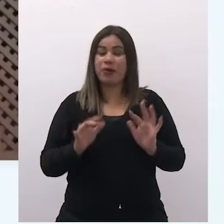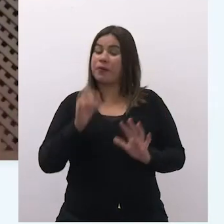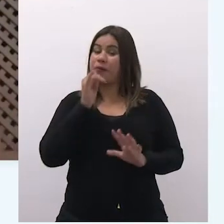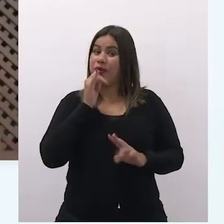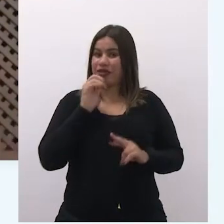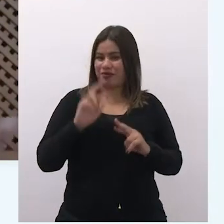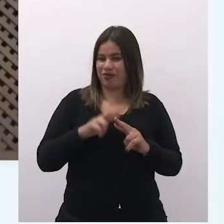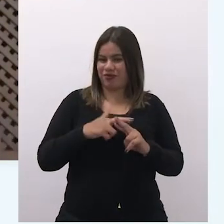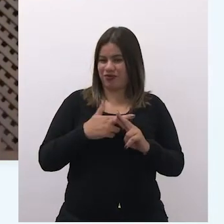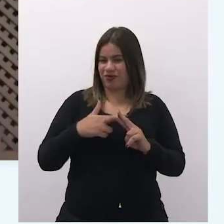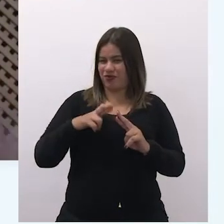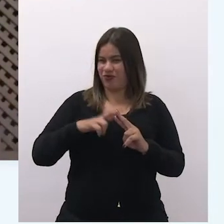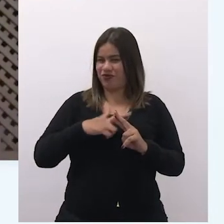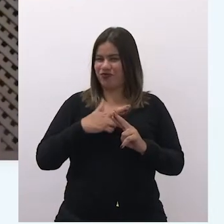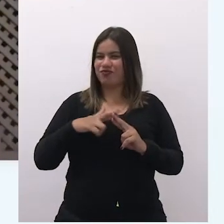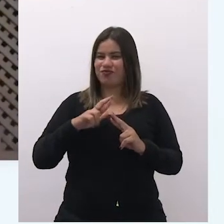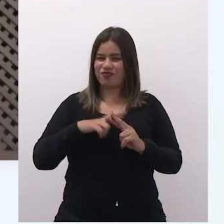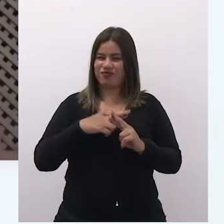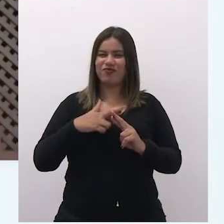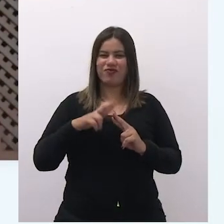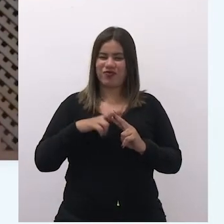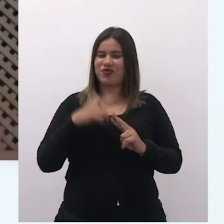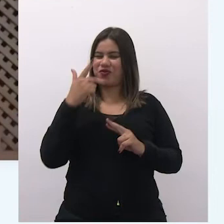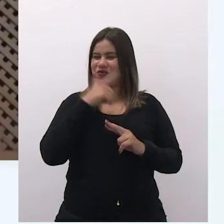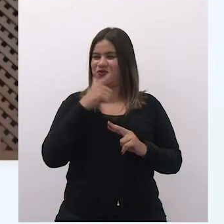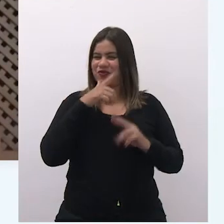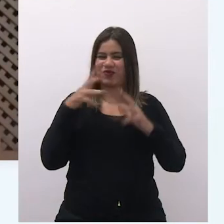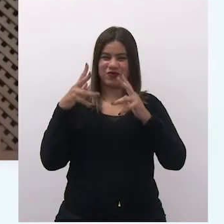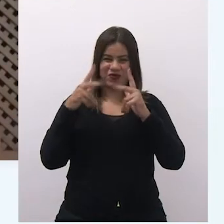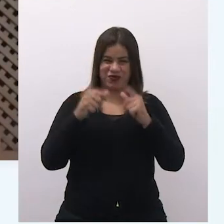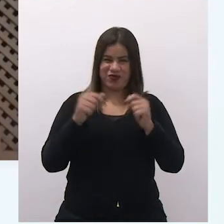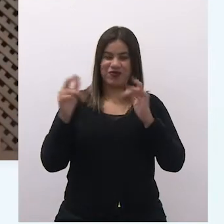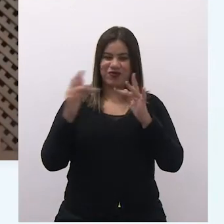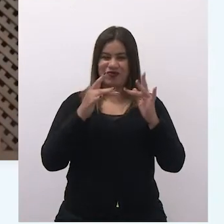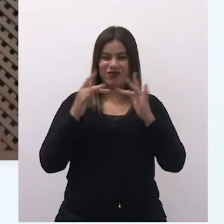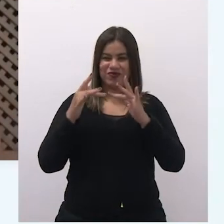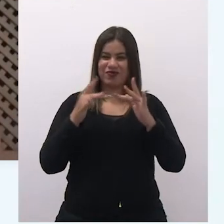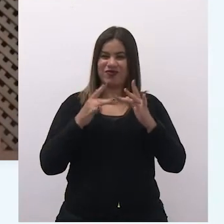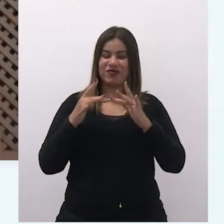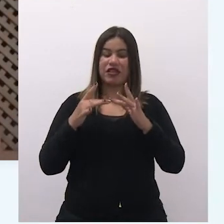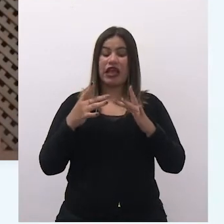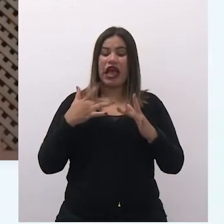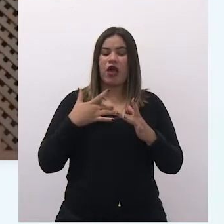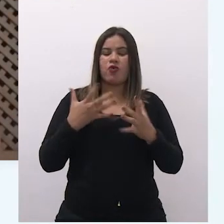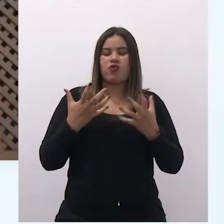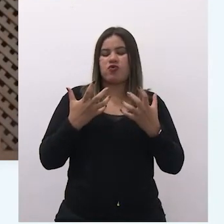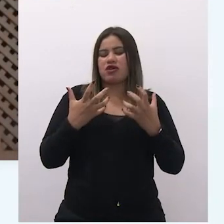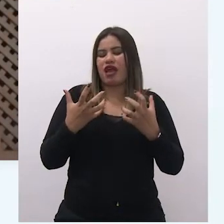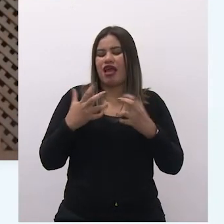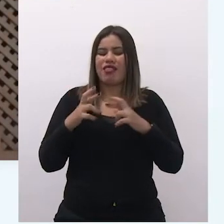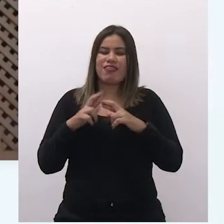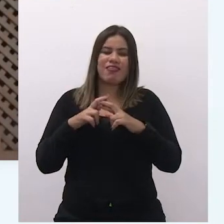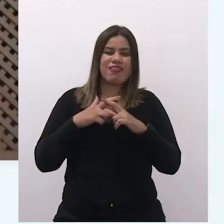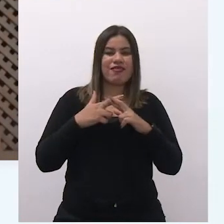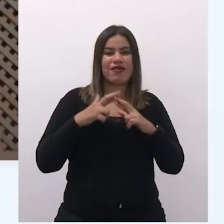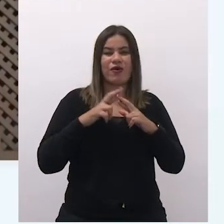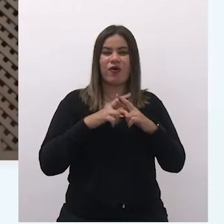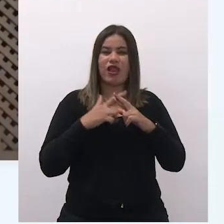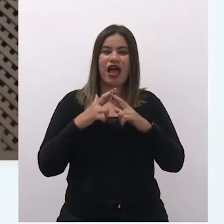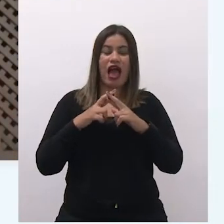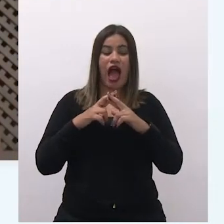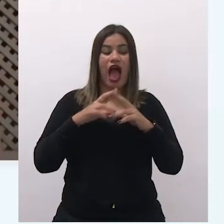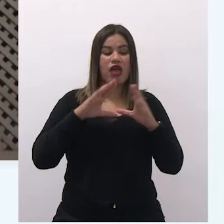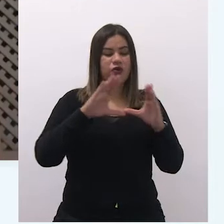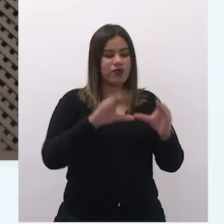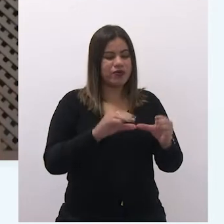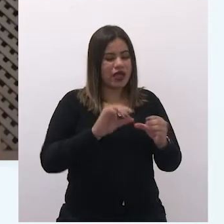chocolate. Acho que chocolate eu consigo mexer com quase todo mundo, né? Me deu aquela vontade de comer chocolate, eu vou lá, abro